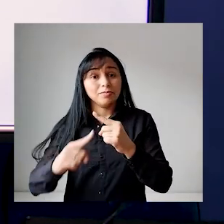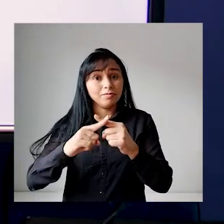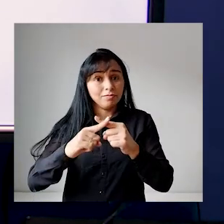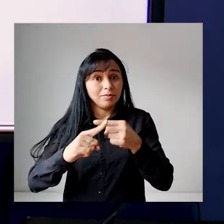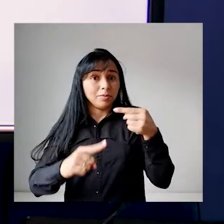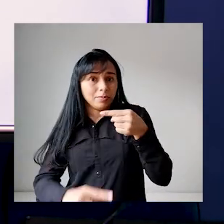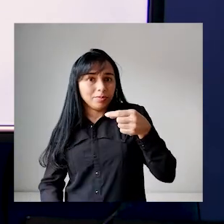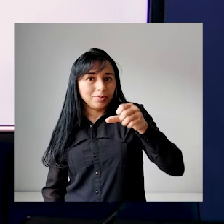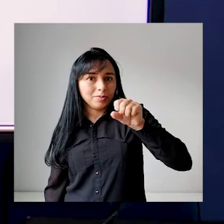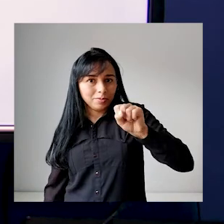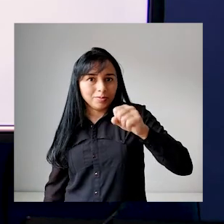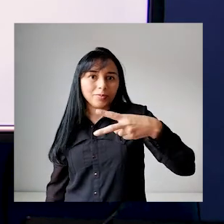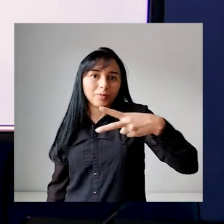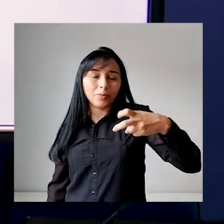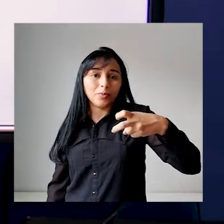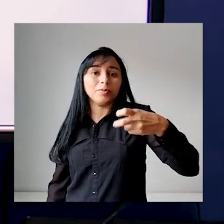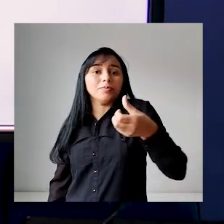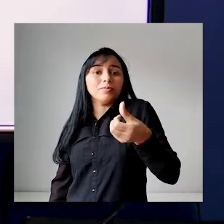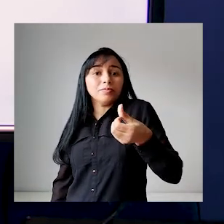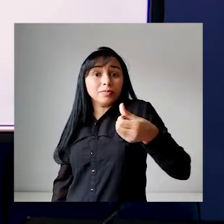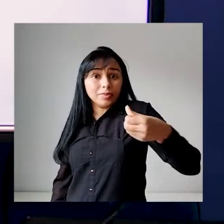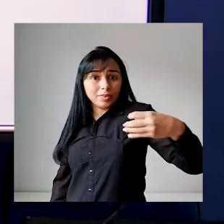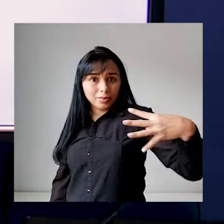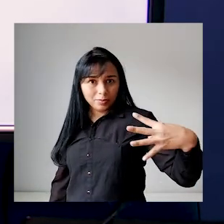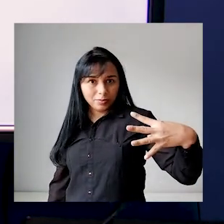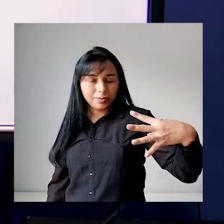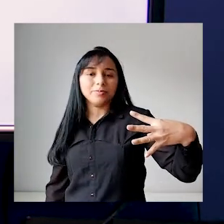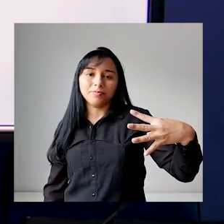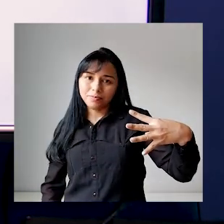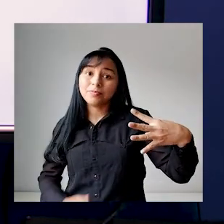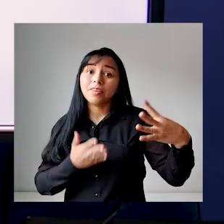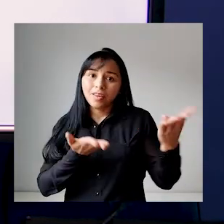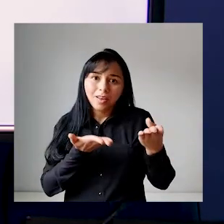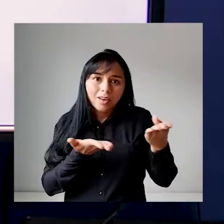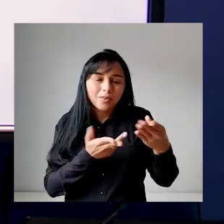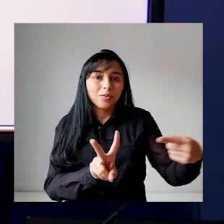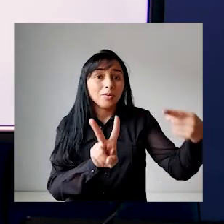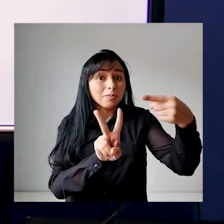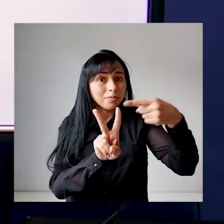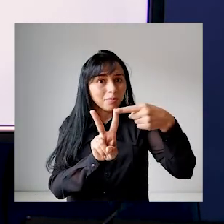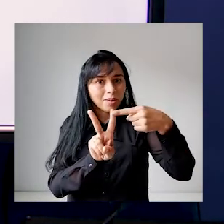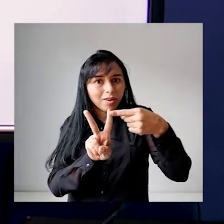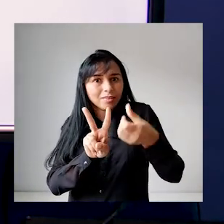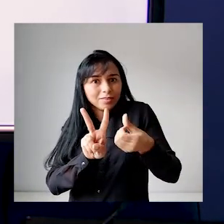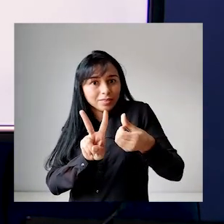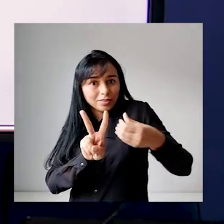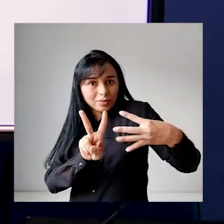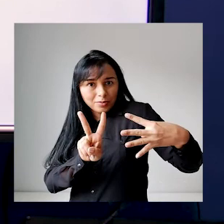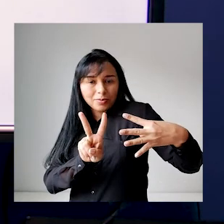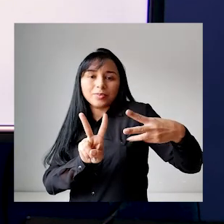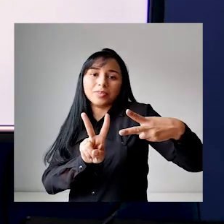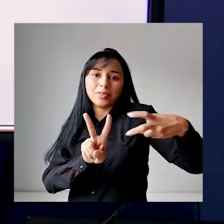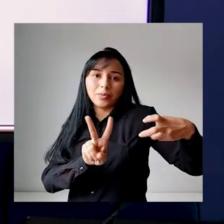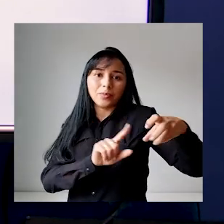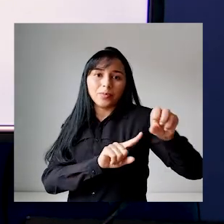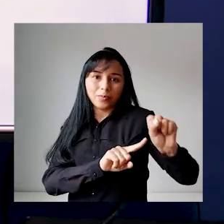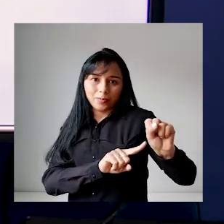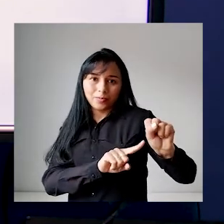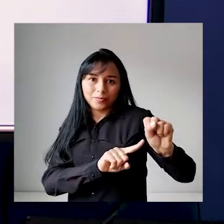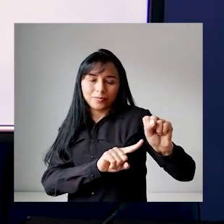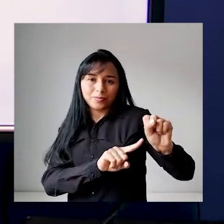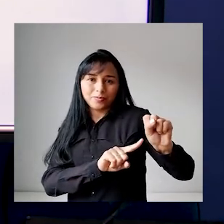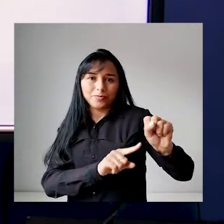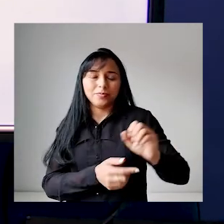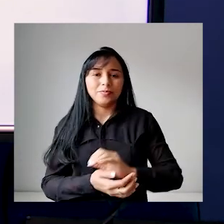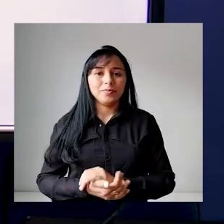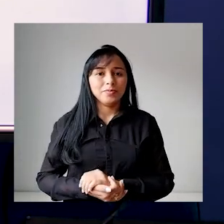é 64 positivo. E aí eu calculo a raiz de 64, que é igual a 8,